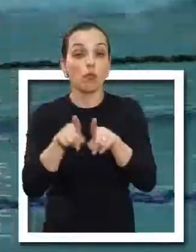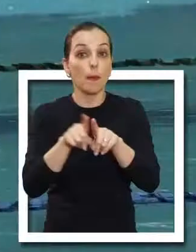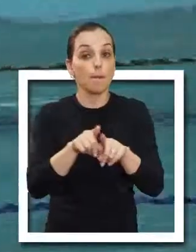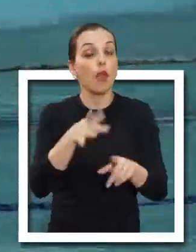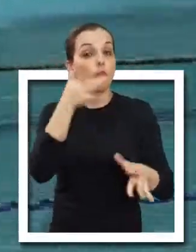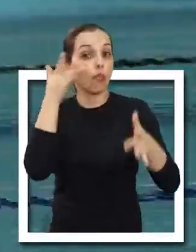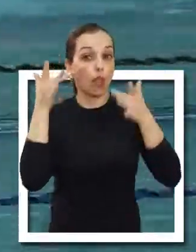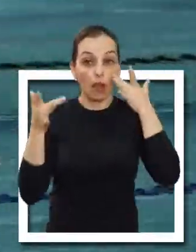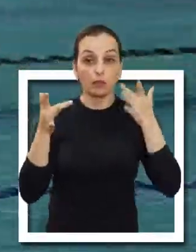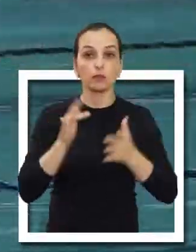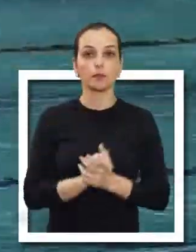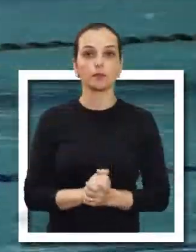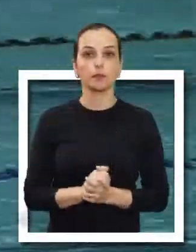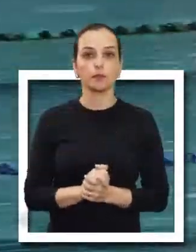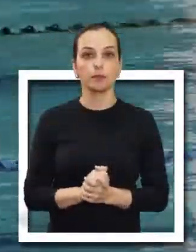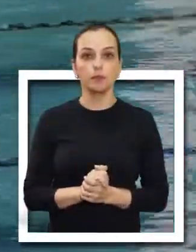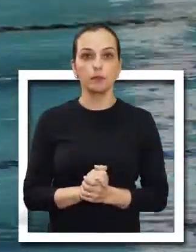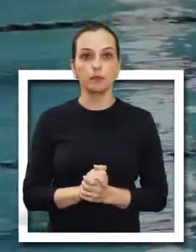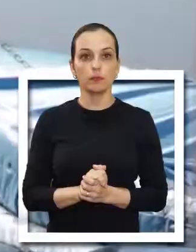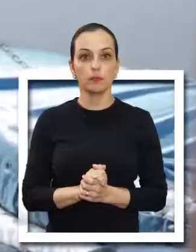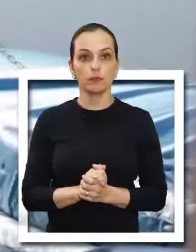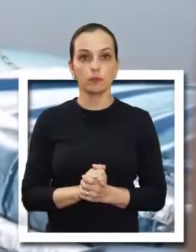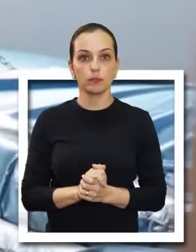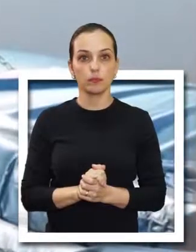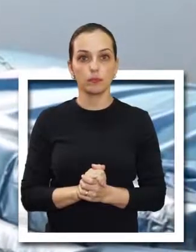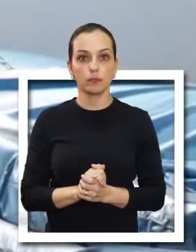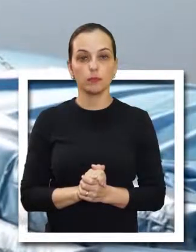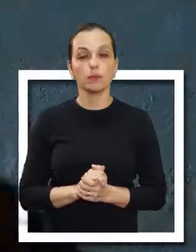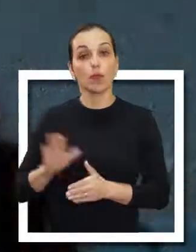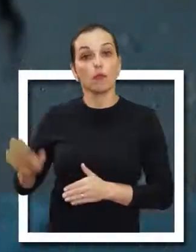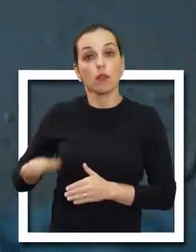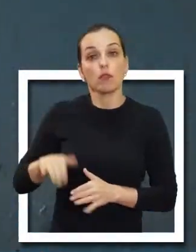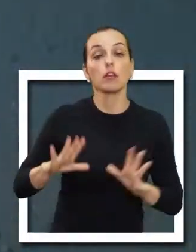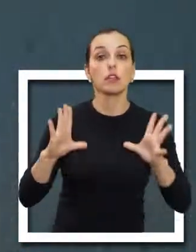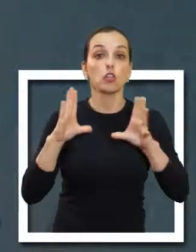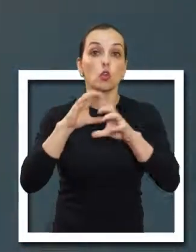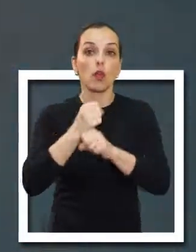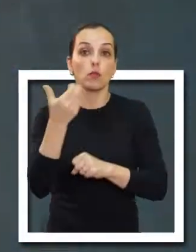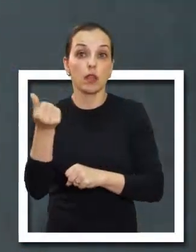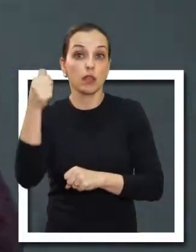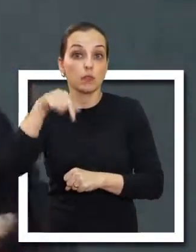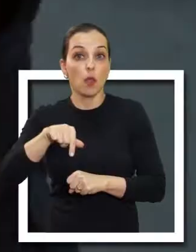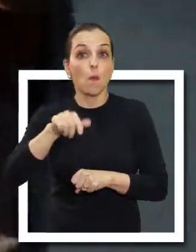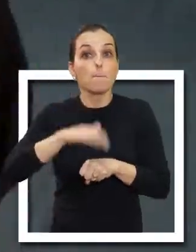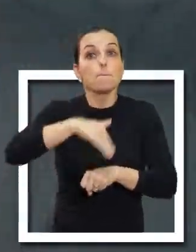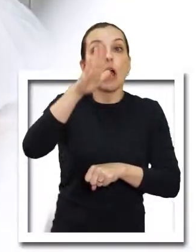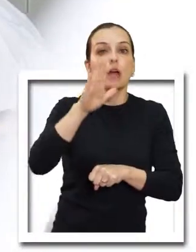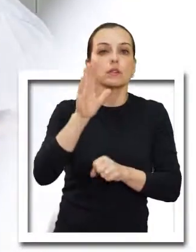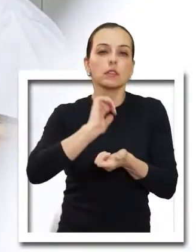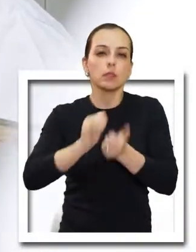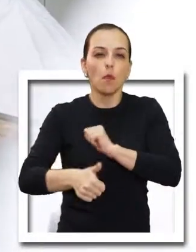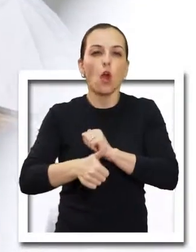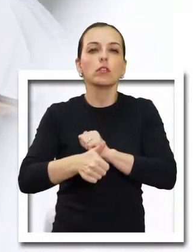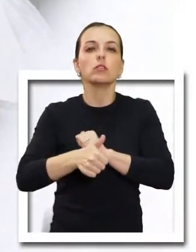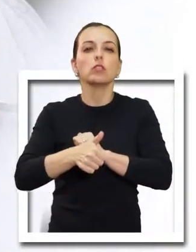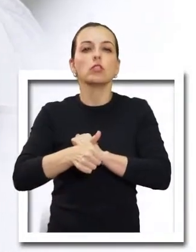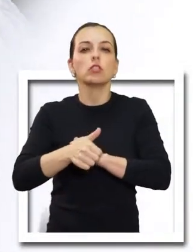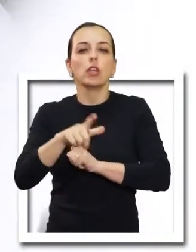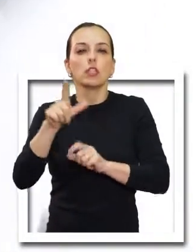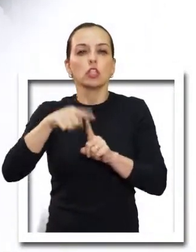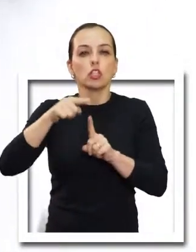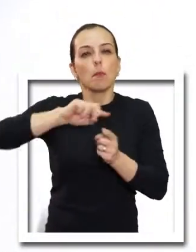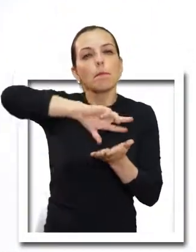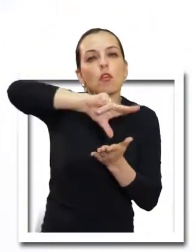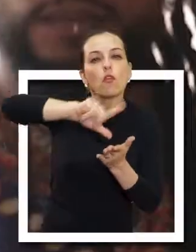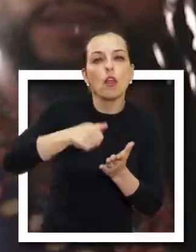mais que modalidades esportivas, as mais de 6 mil crianças aprendem o significado da construção da cidadania.